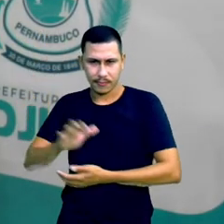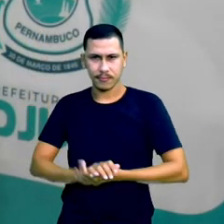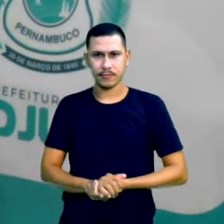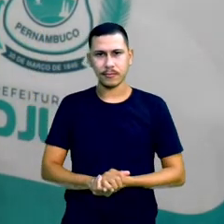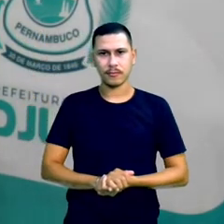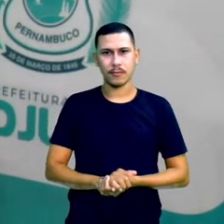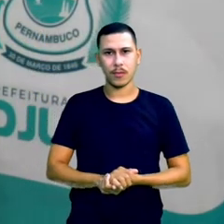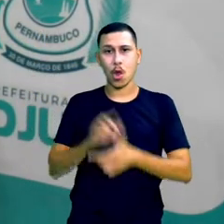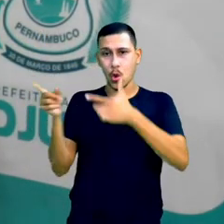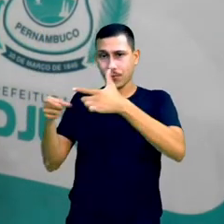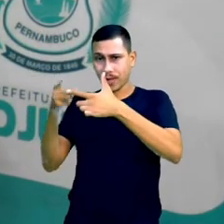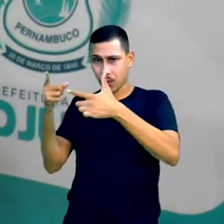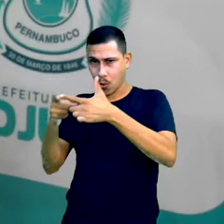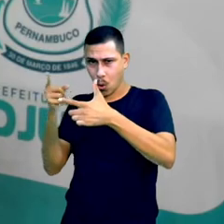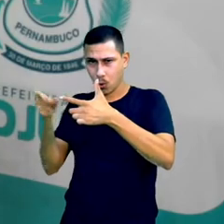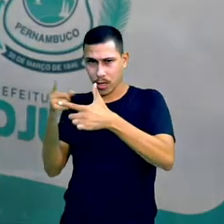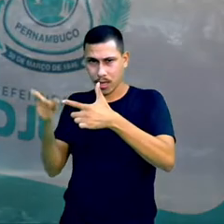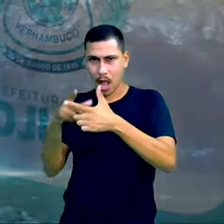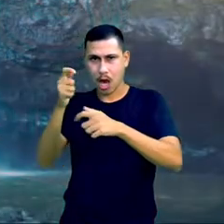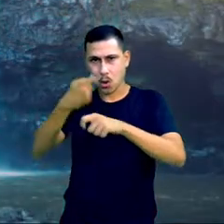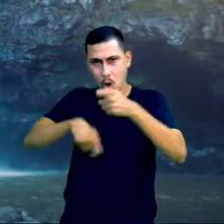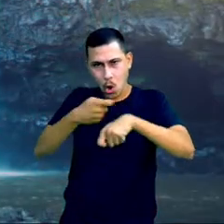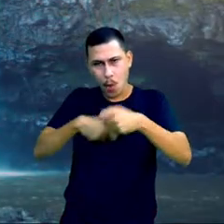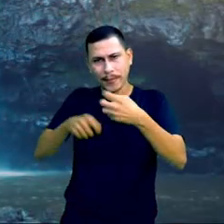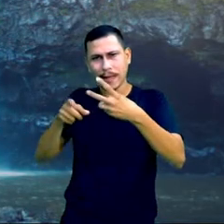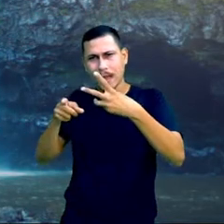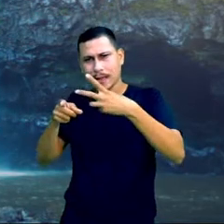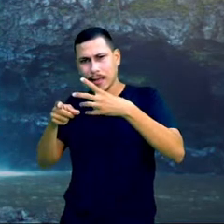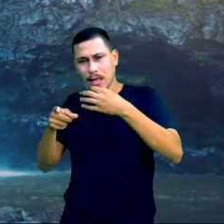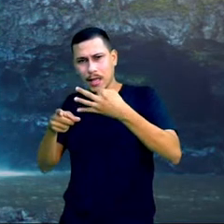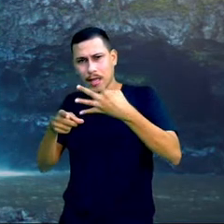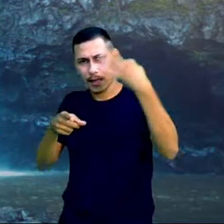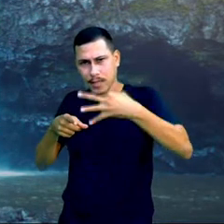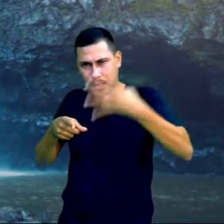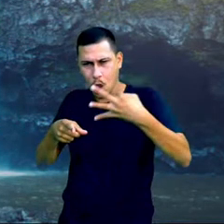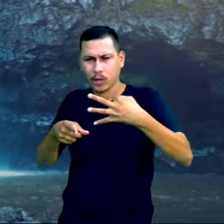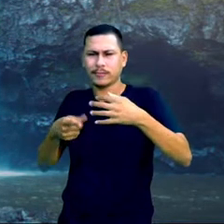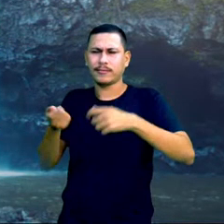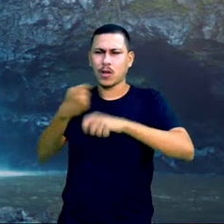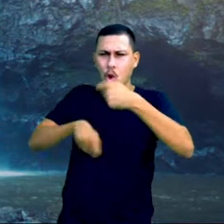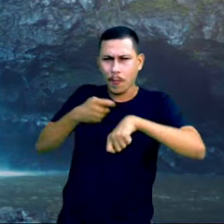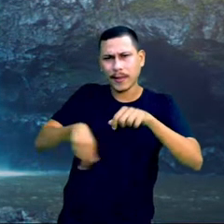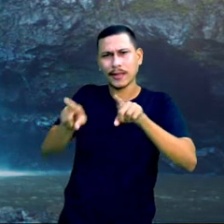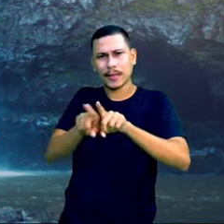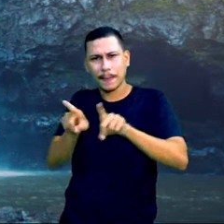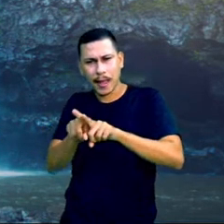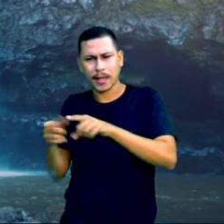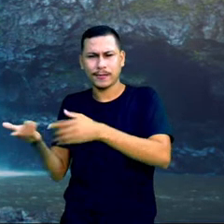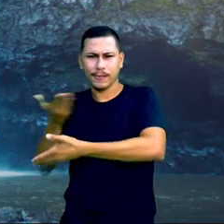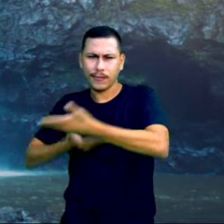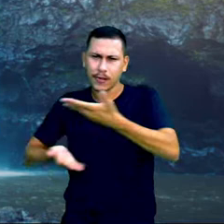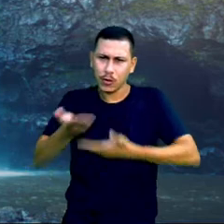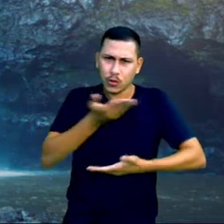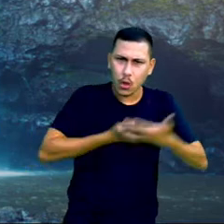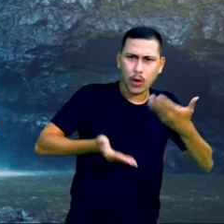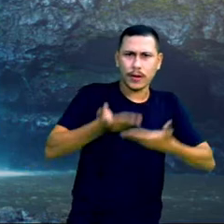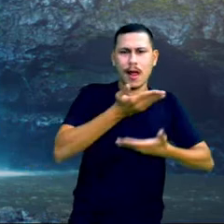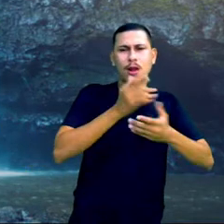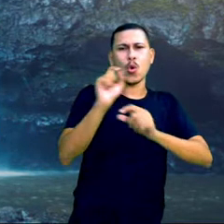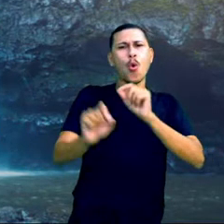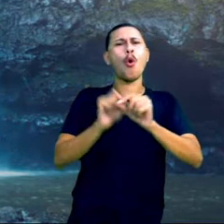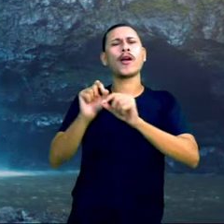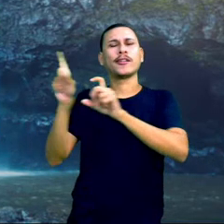setor secundário e terciário da região centro-oeste estão diretamente ligados ao